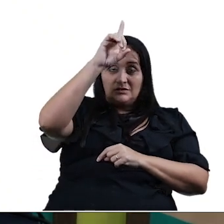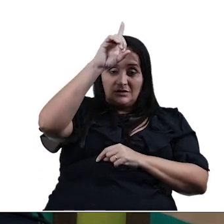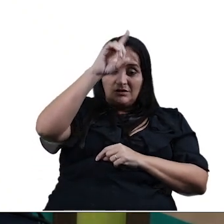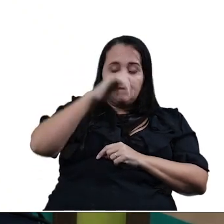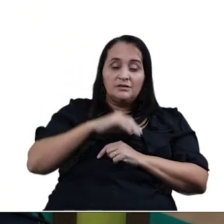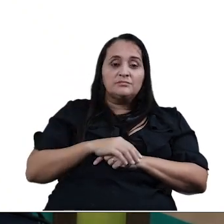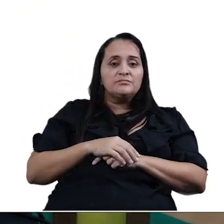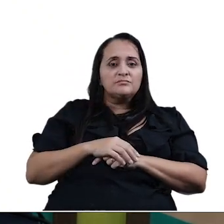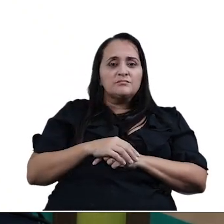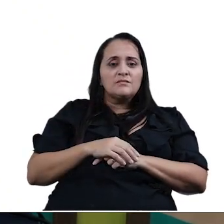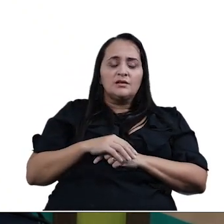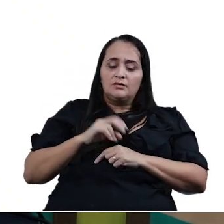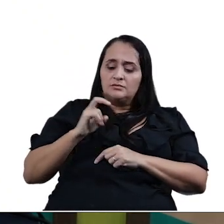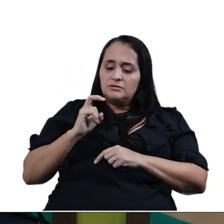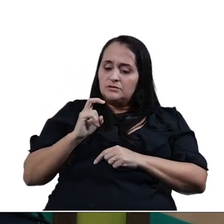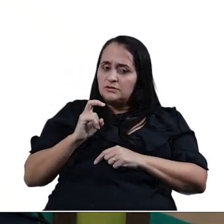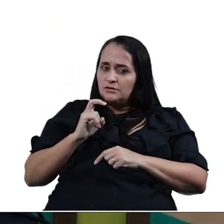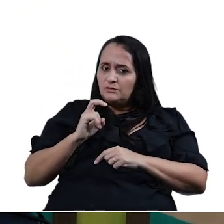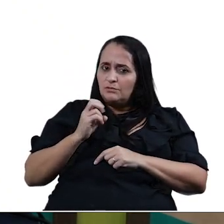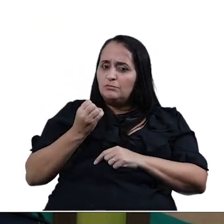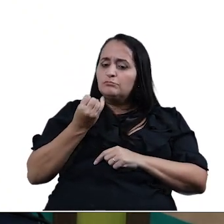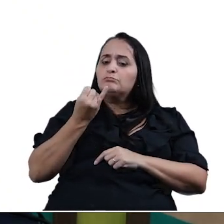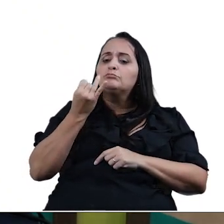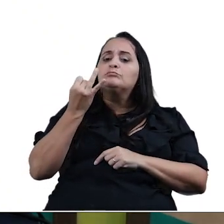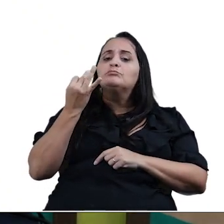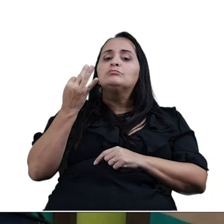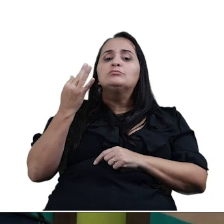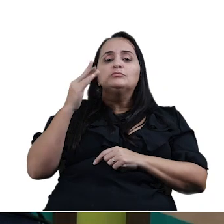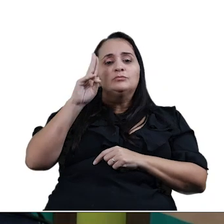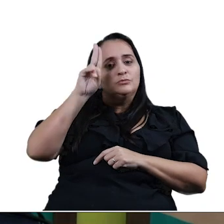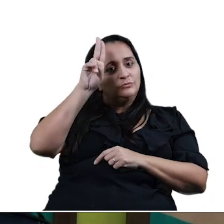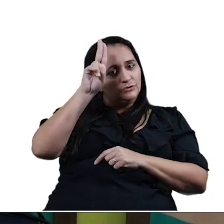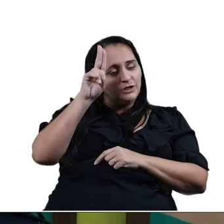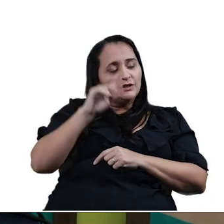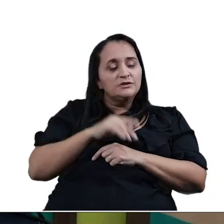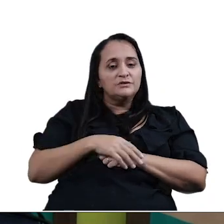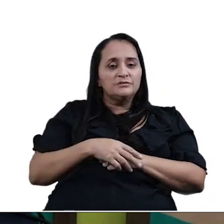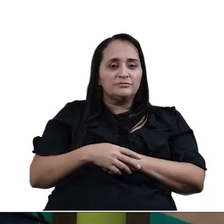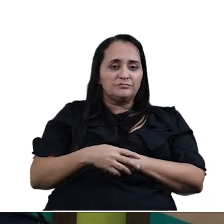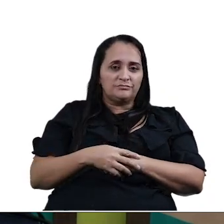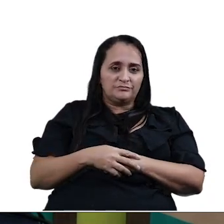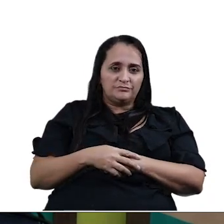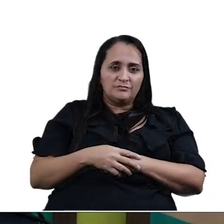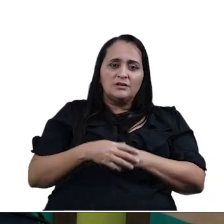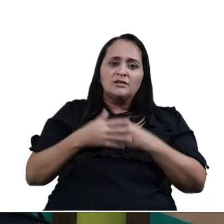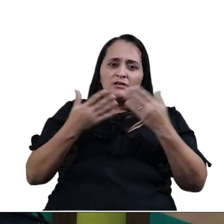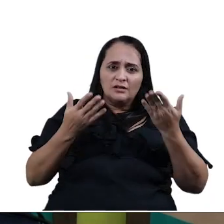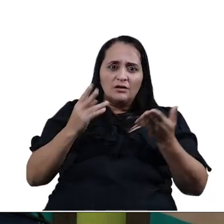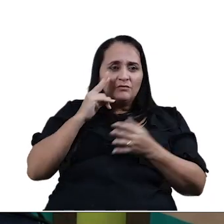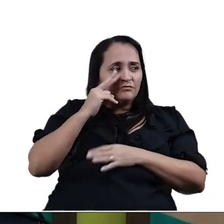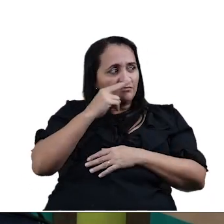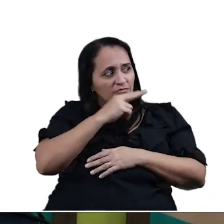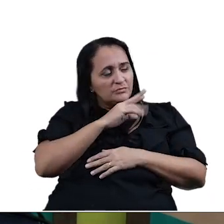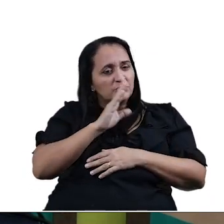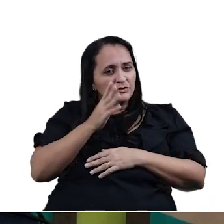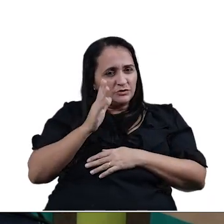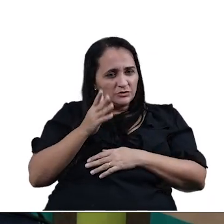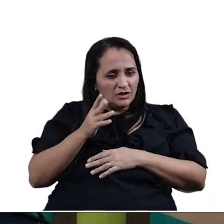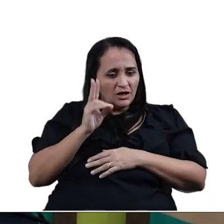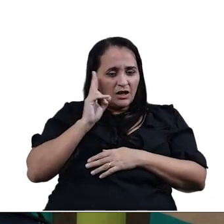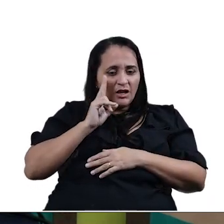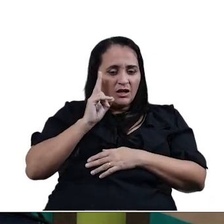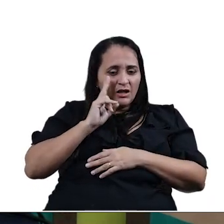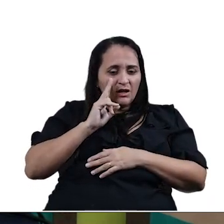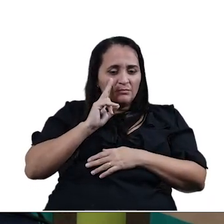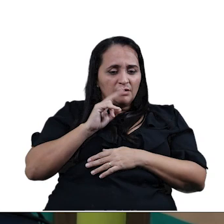dezenas, mais os 5, que são 5 unidades. Lembra que nós vimos aqui? Na